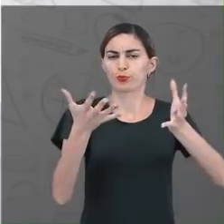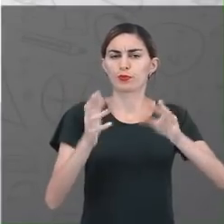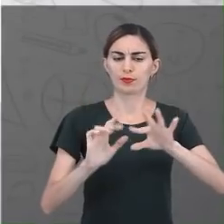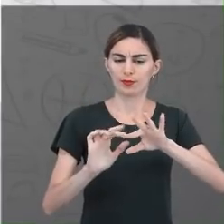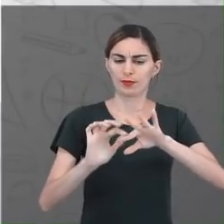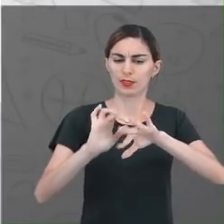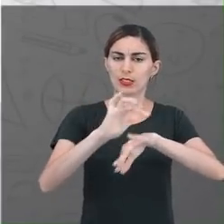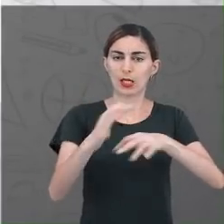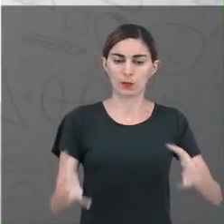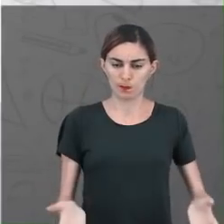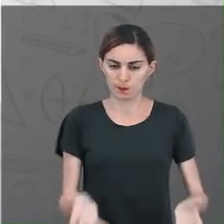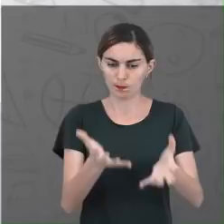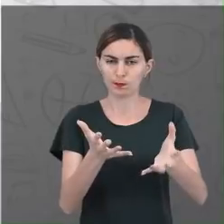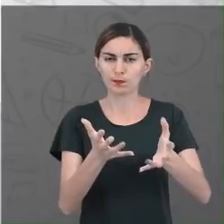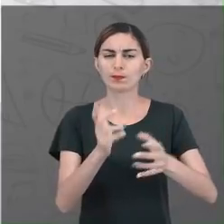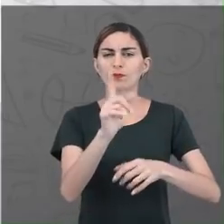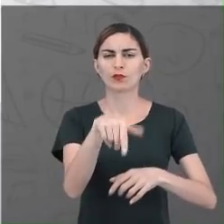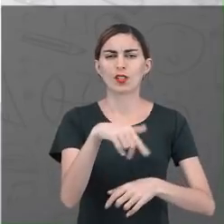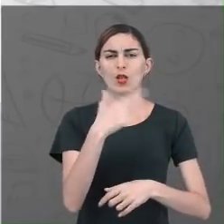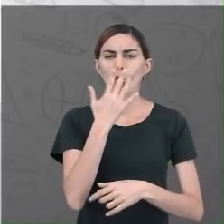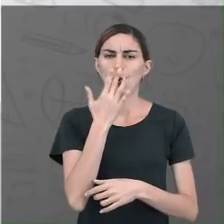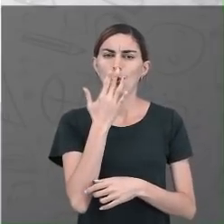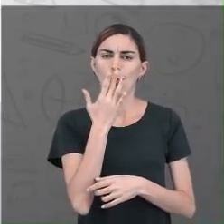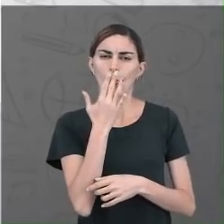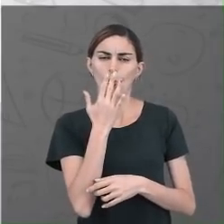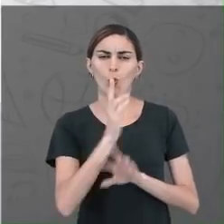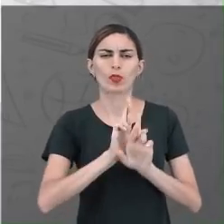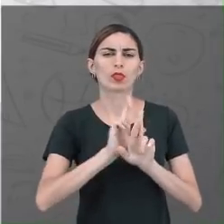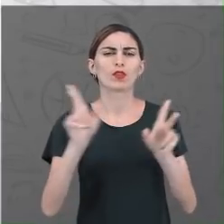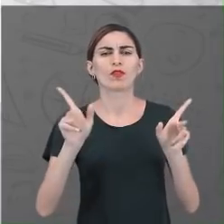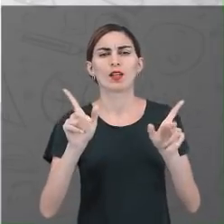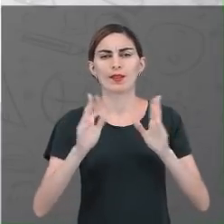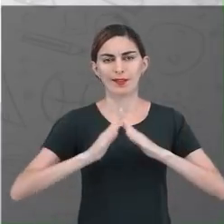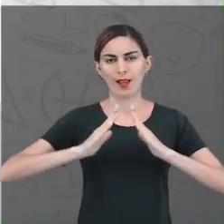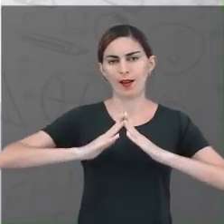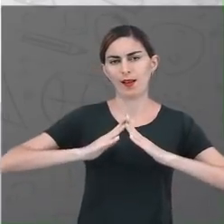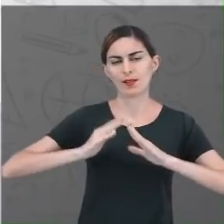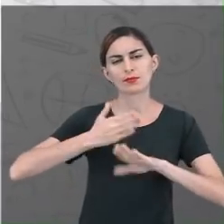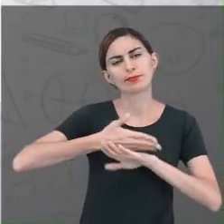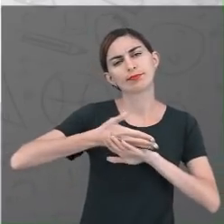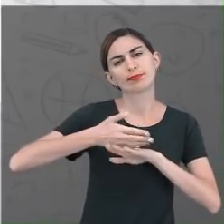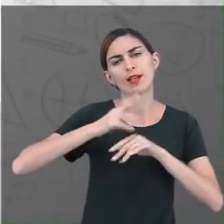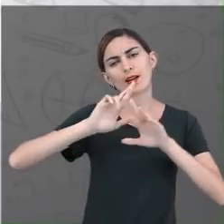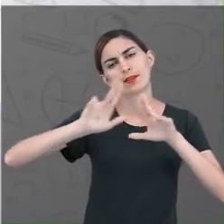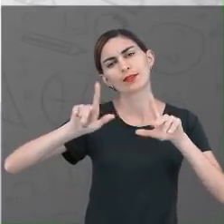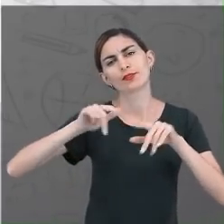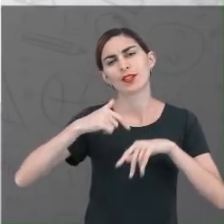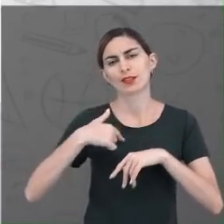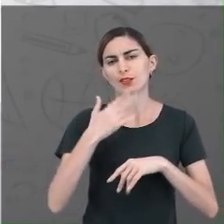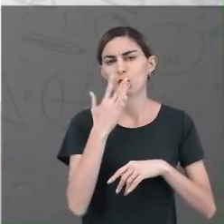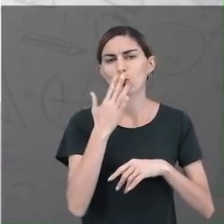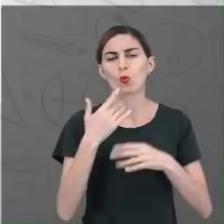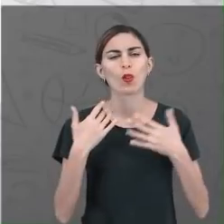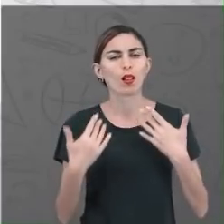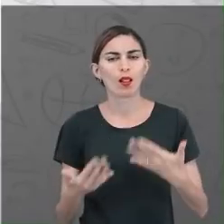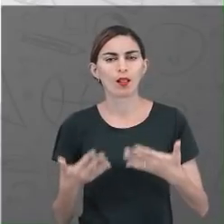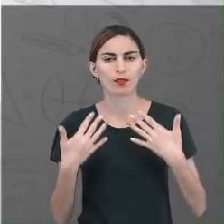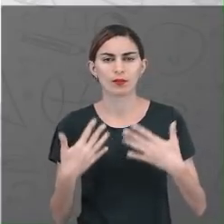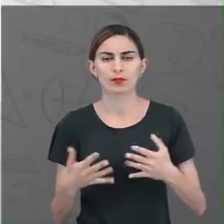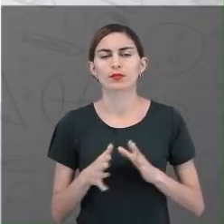elemento estético da escada com uma cor diferente, mas mesmo assim promovendo a leveza.